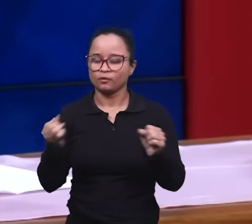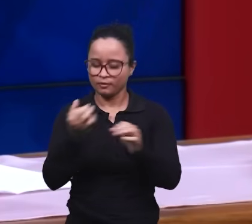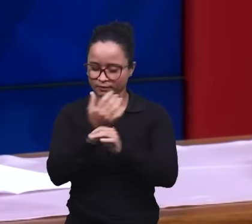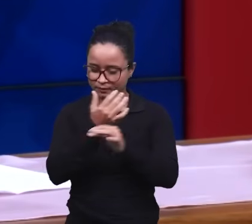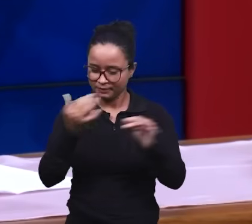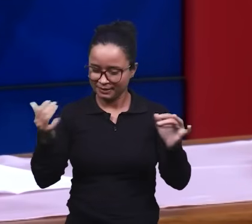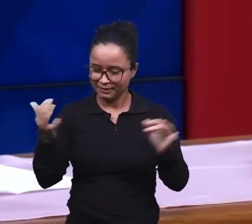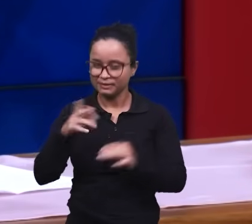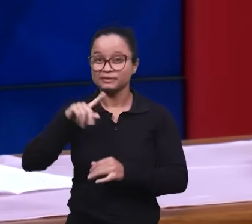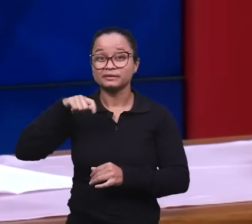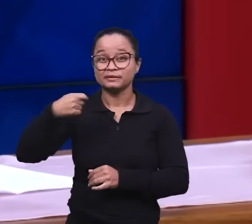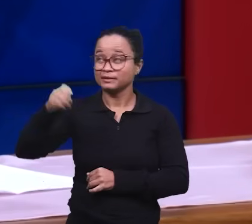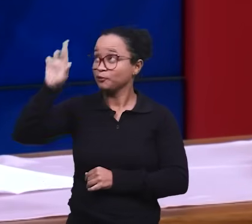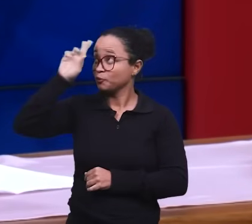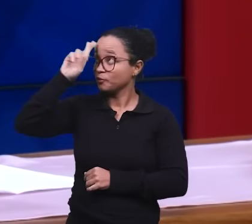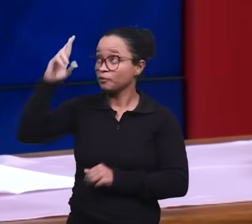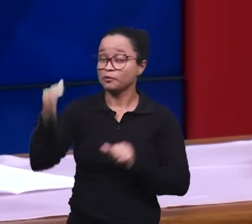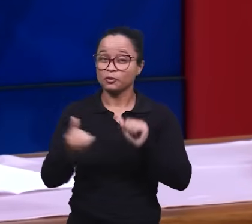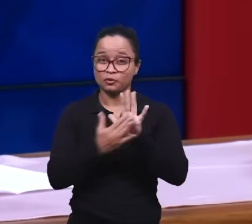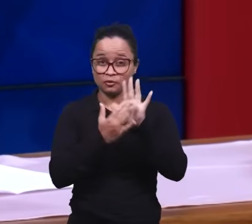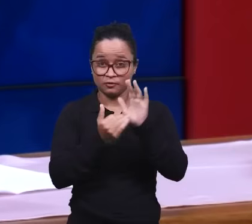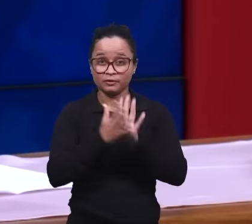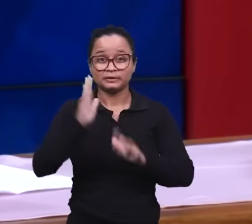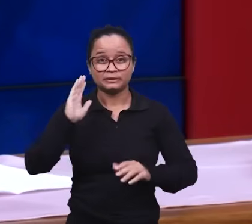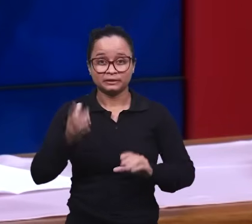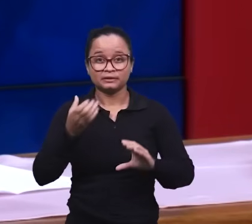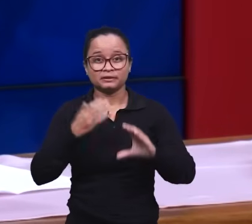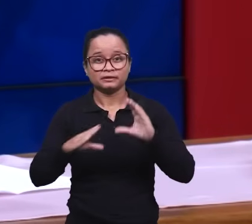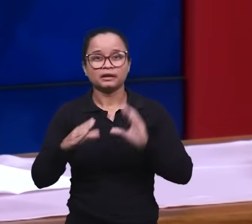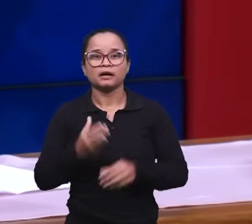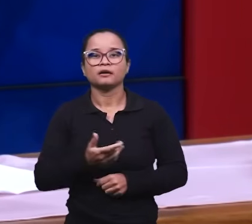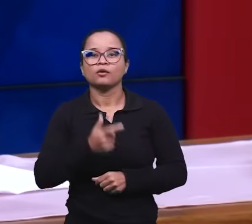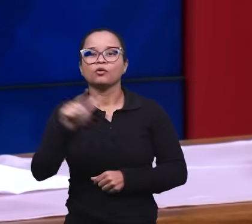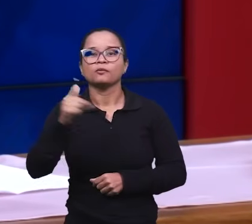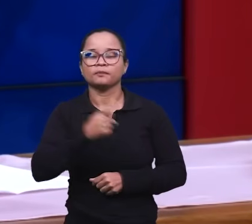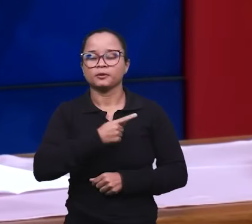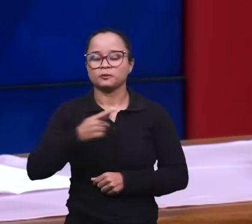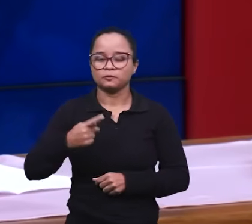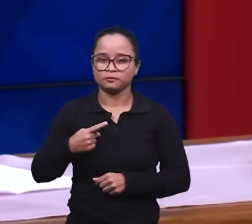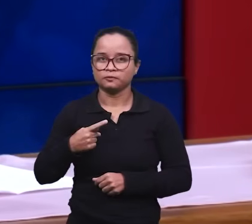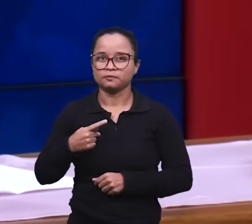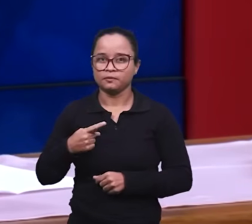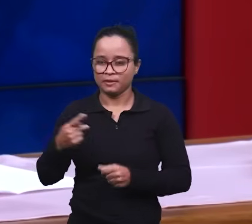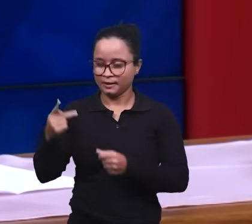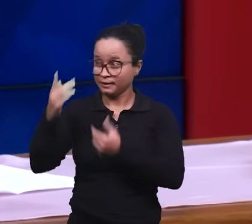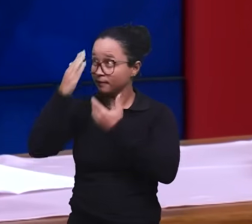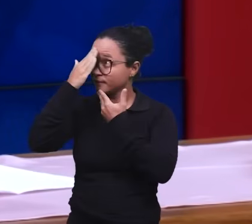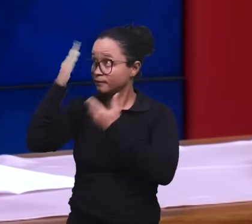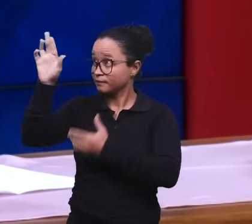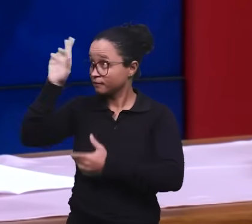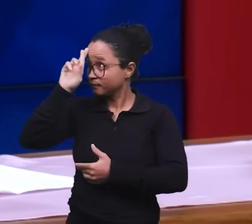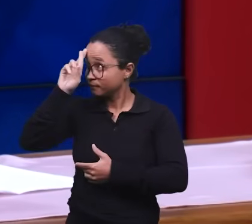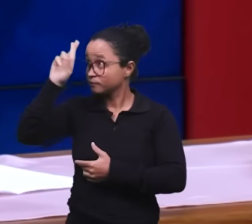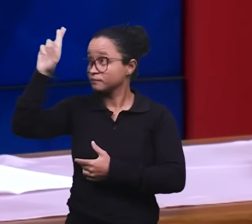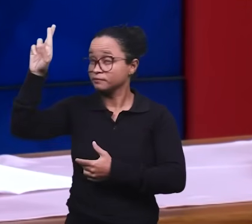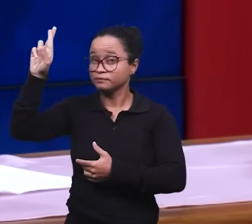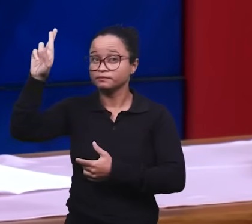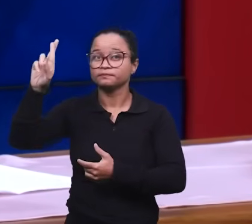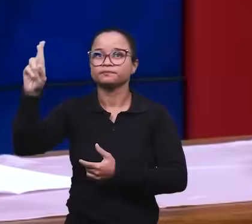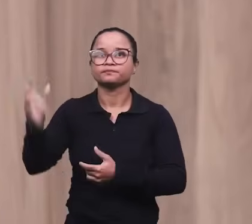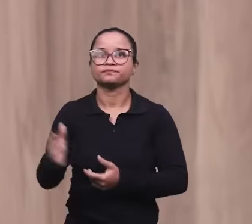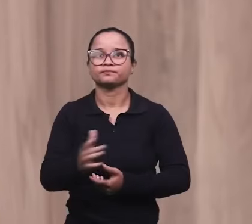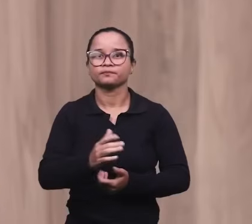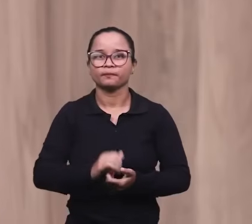glorificamos o nome do Senhor pelo louvor entoado e mais um pastor vai levar a Deus uma glorificação ao seu